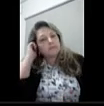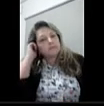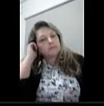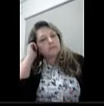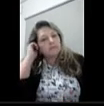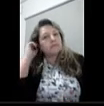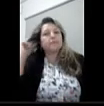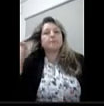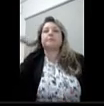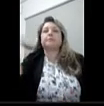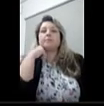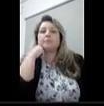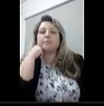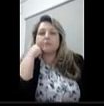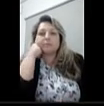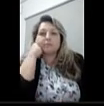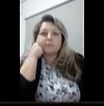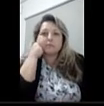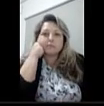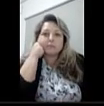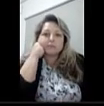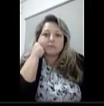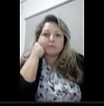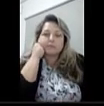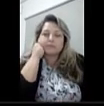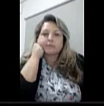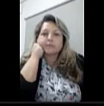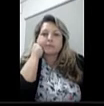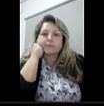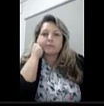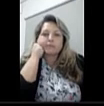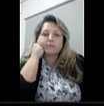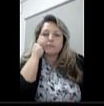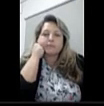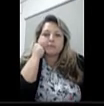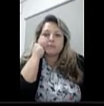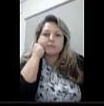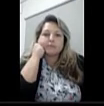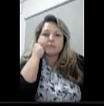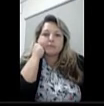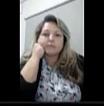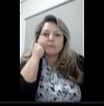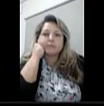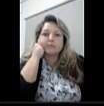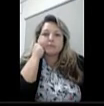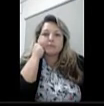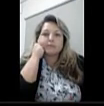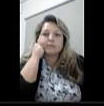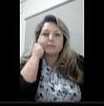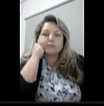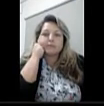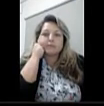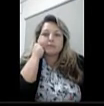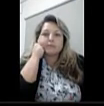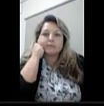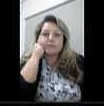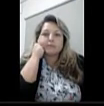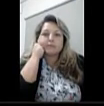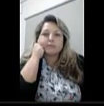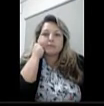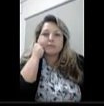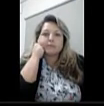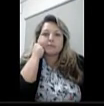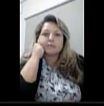a gente tem a primeira infância, inclusive, como um período que a gente desenvolve boa parte da nossa